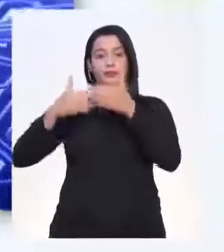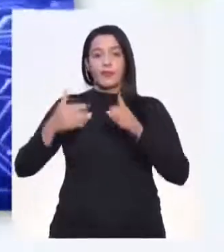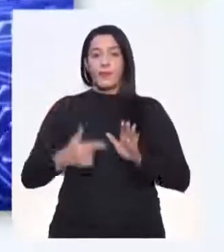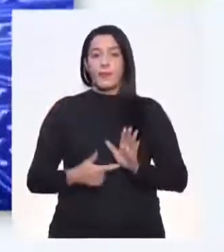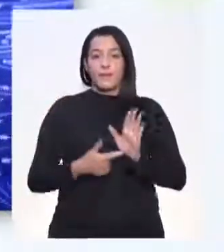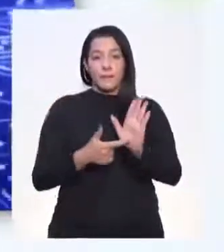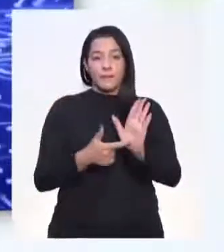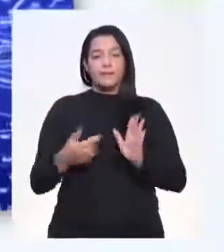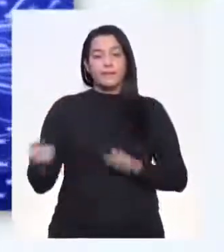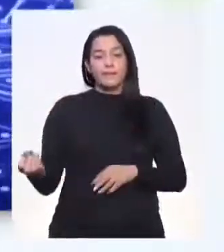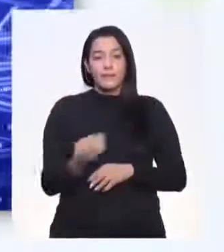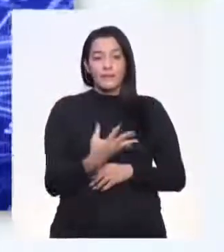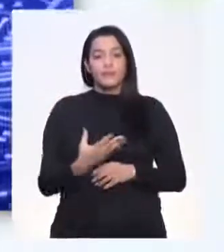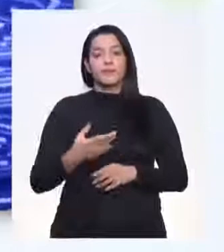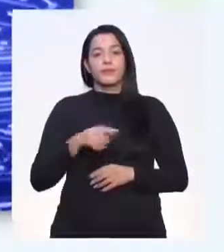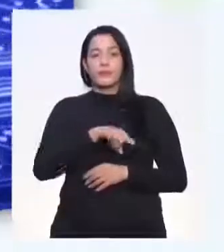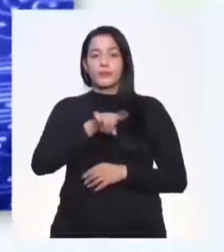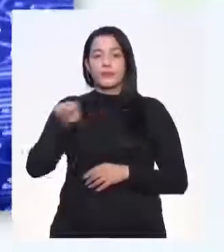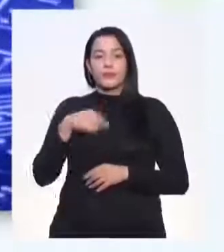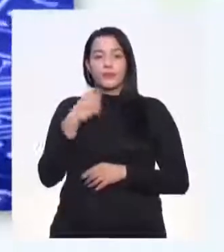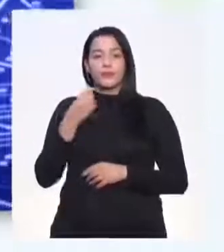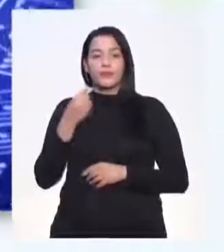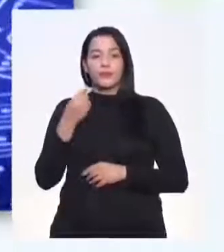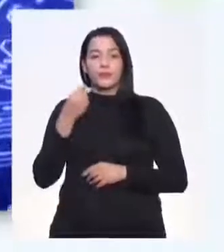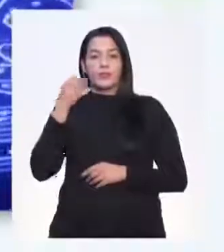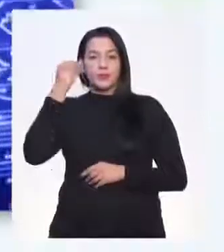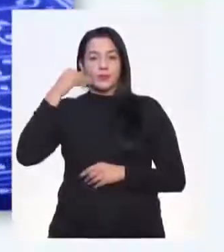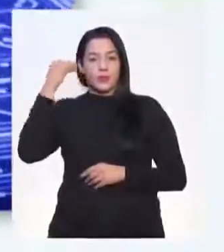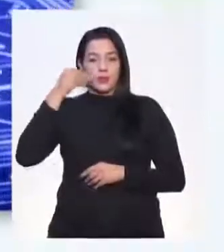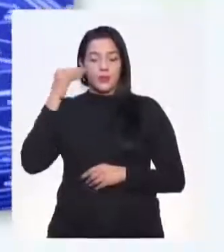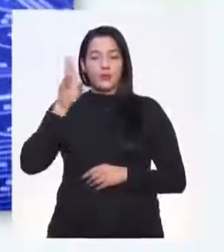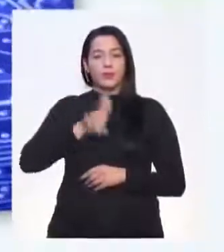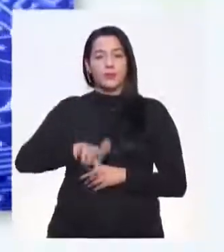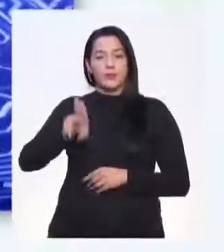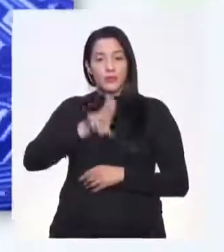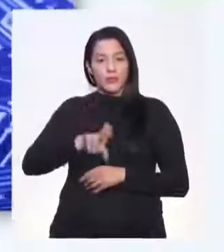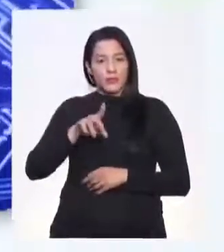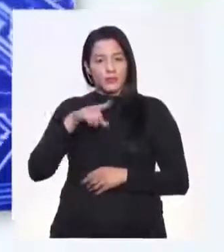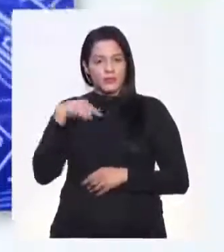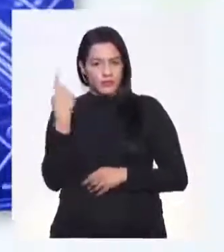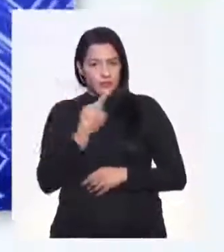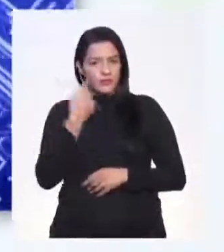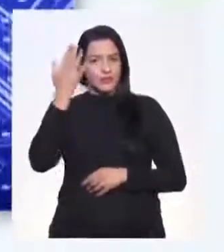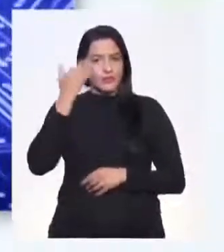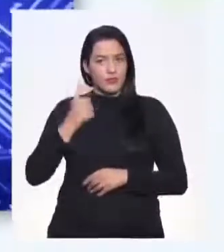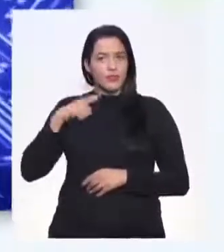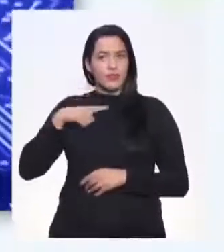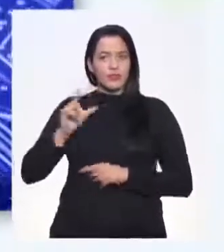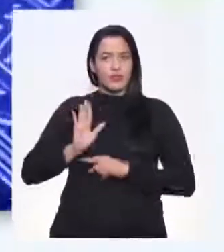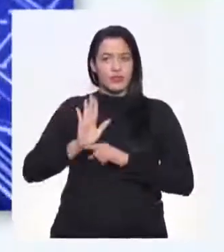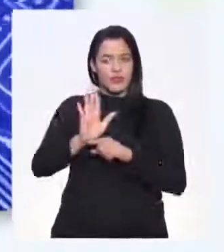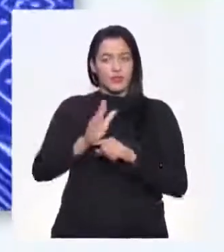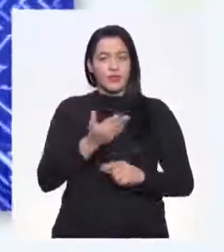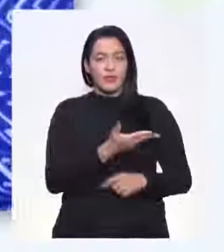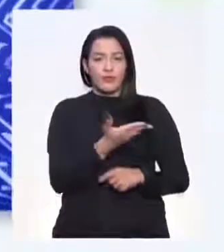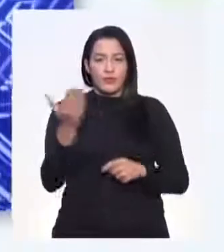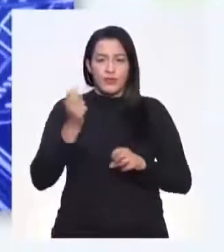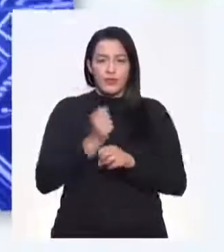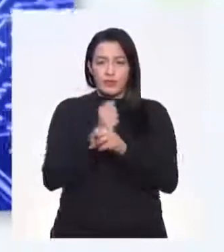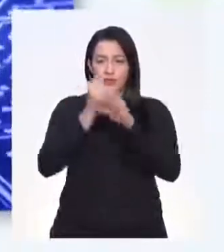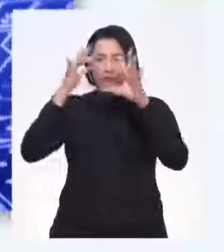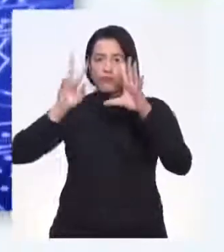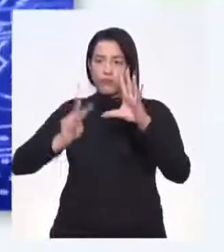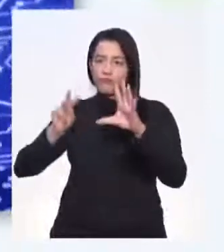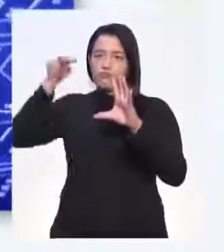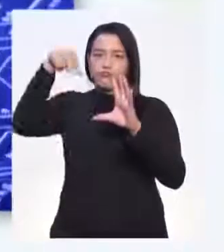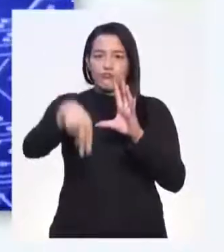mais espaço na experiência dos usuários. Porque você sabe que nós temos uma missão aqui, né? A de te levar pelo universo da ciência